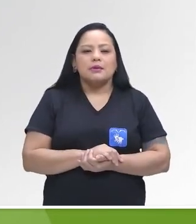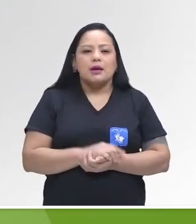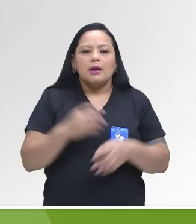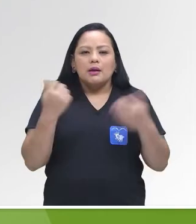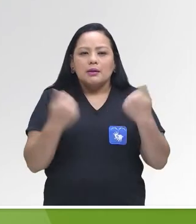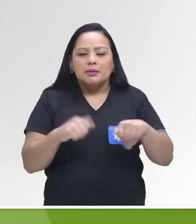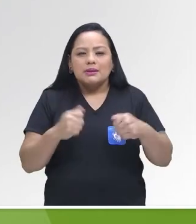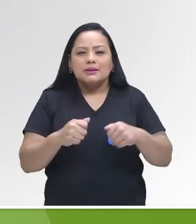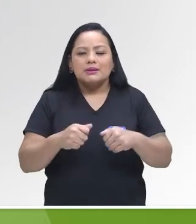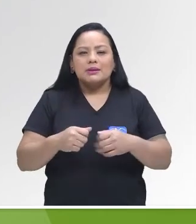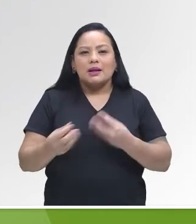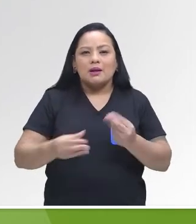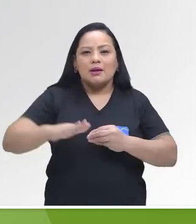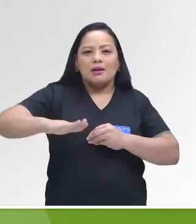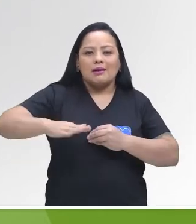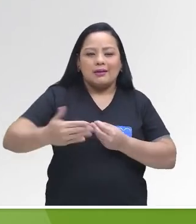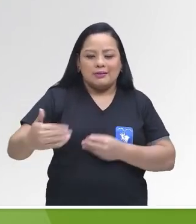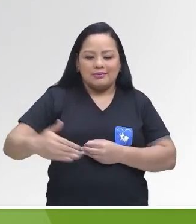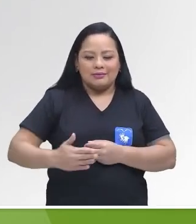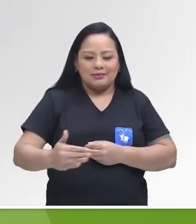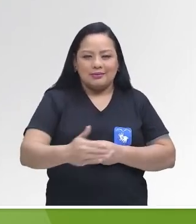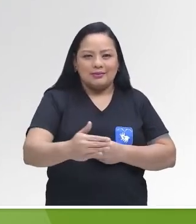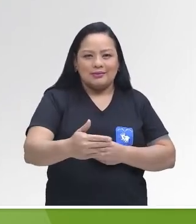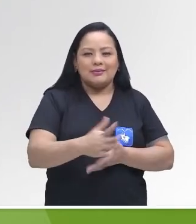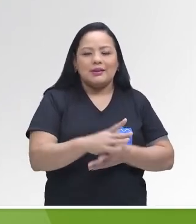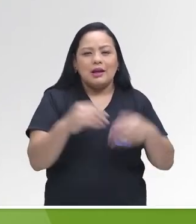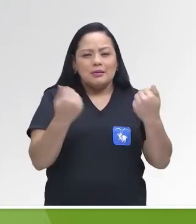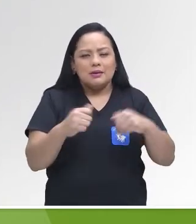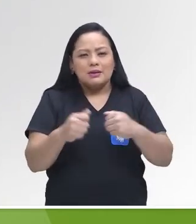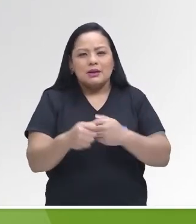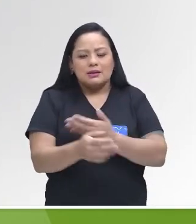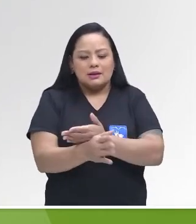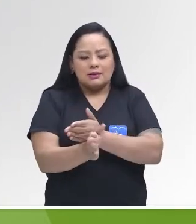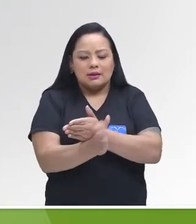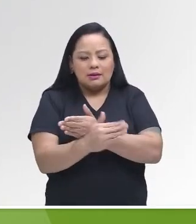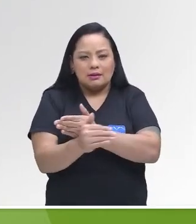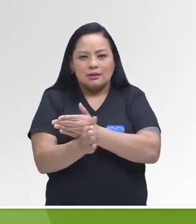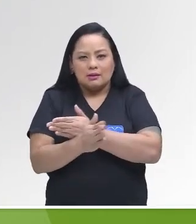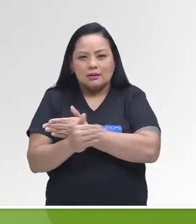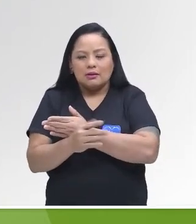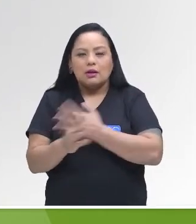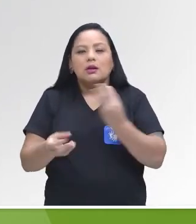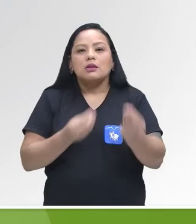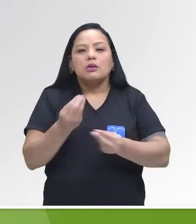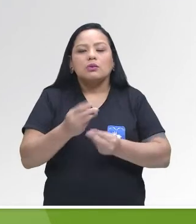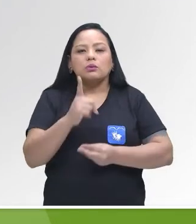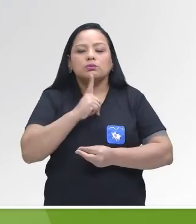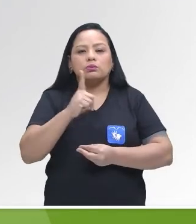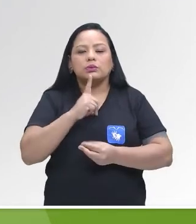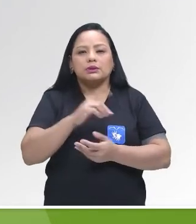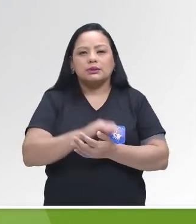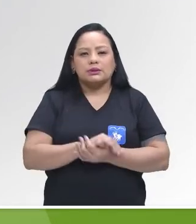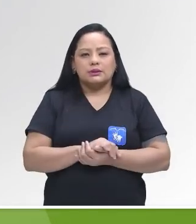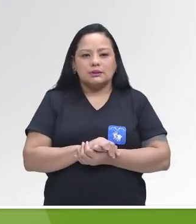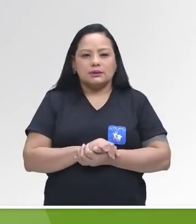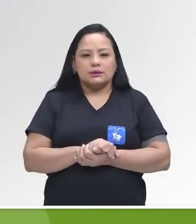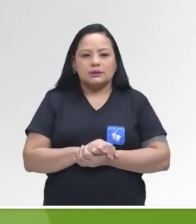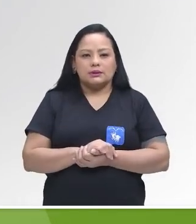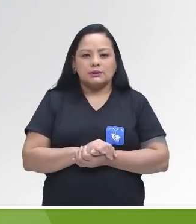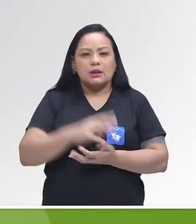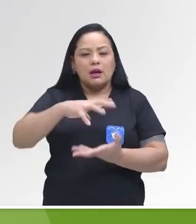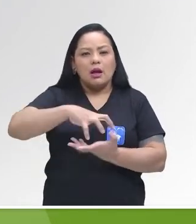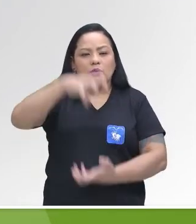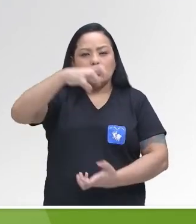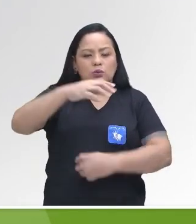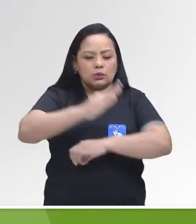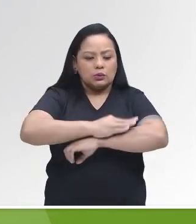precisar nadar, certo? Então, eles possuem as suas nadadeiras. E aí, quando eles vão para a fase adulta,